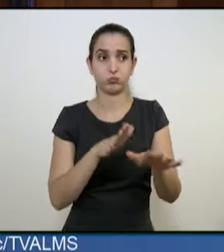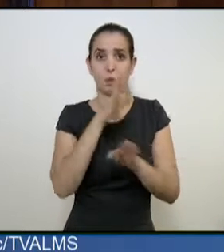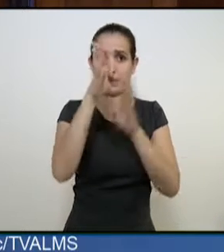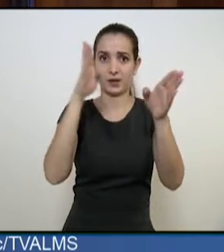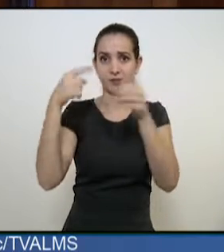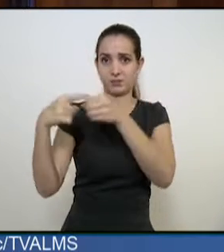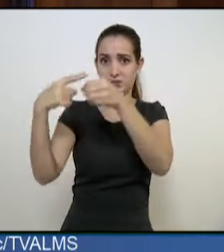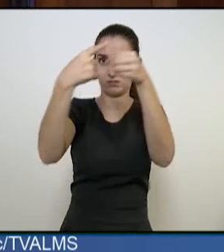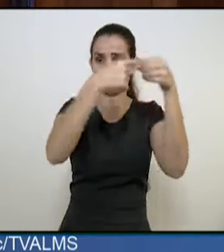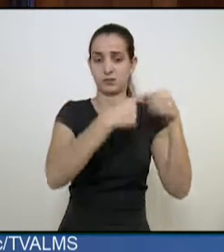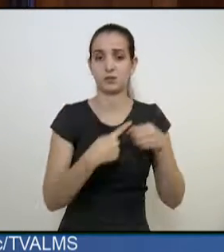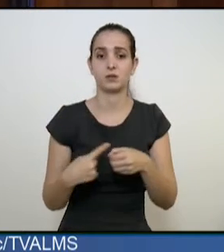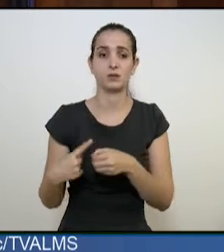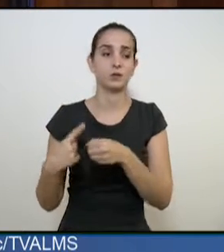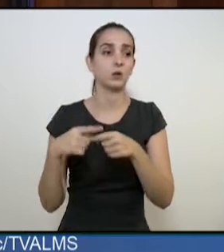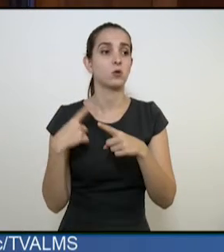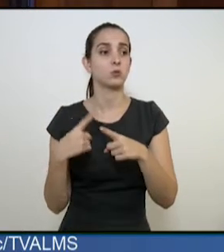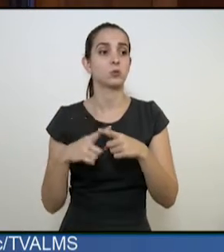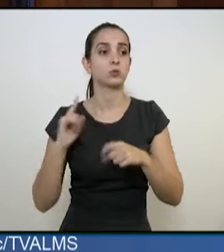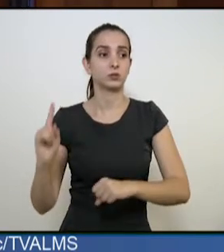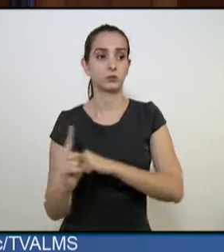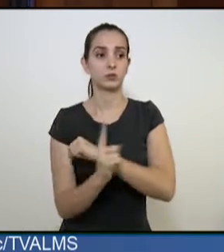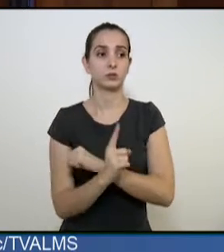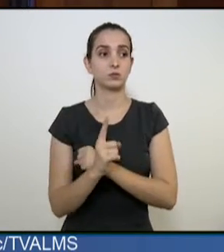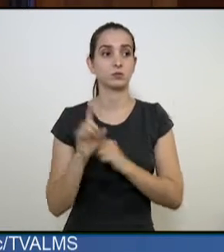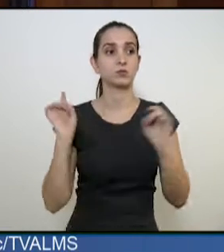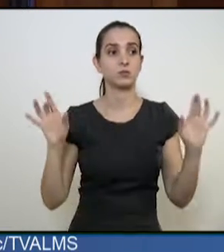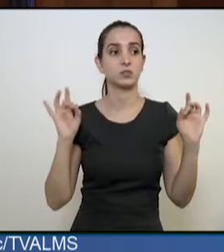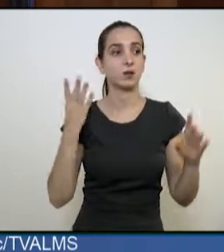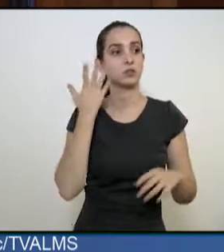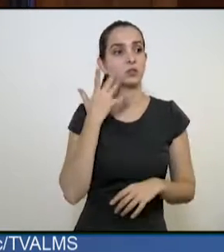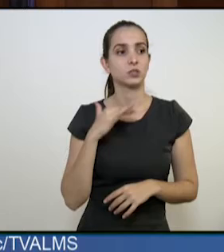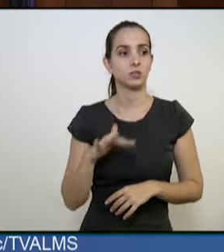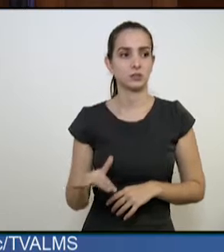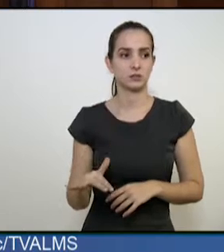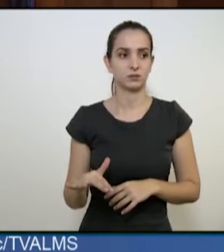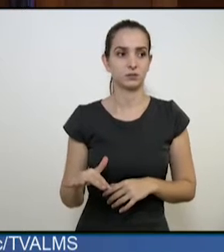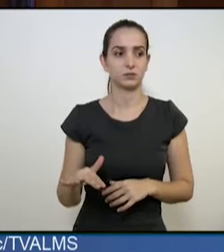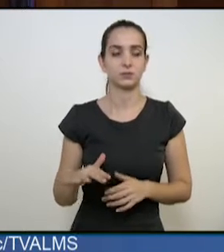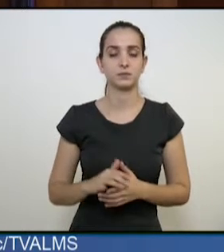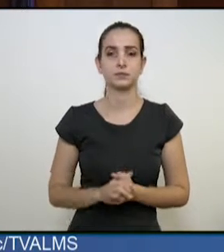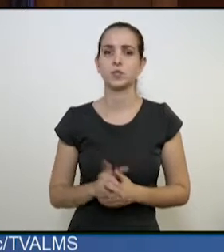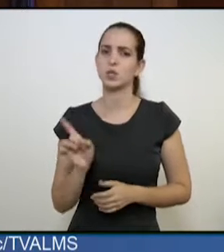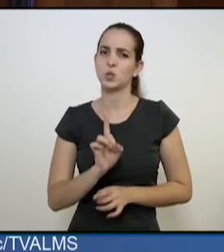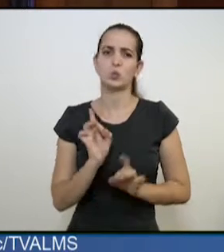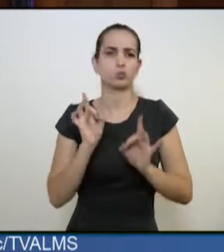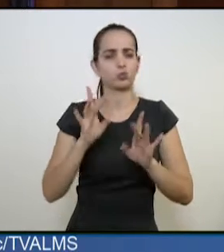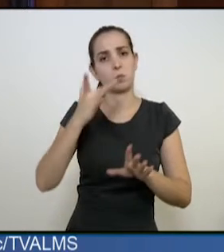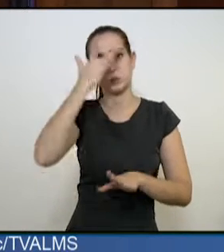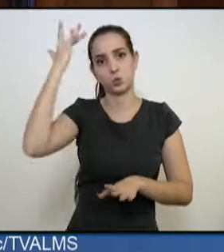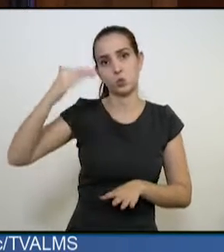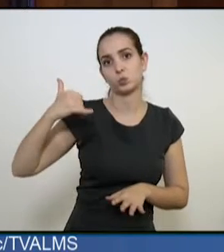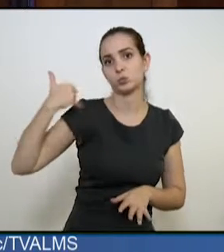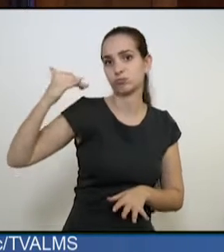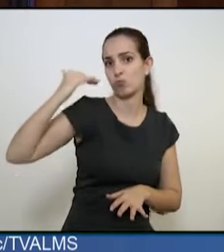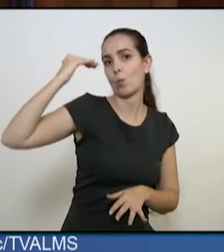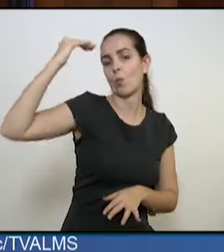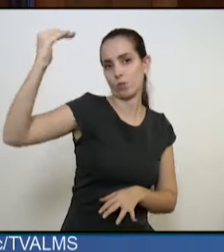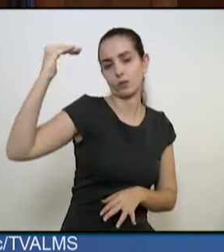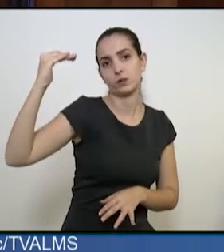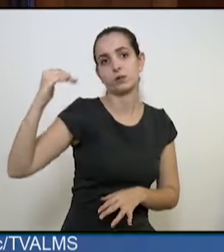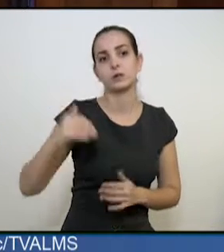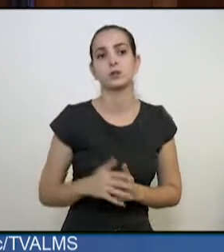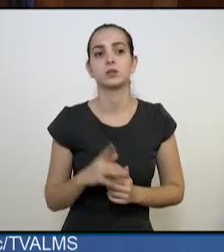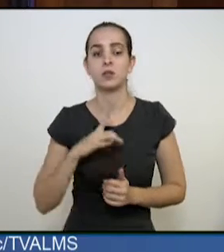novidade, Caravana da Saúde para atendimento de crianças, não somente adultos, que existe mais de